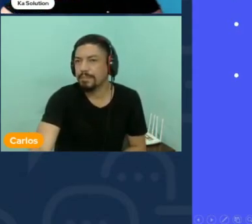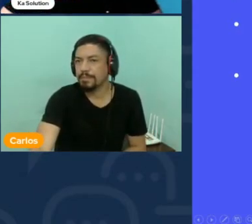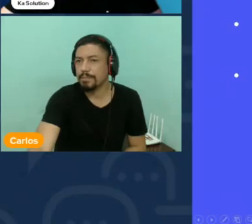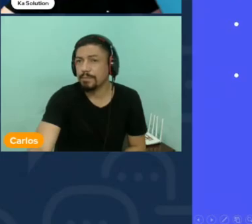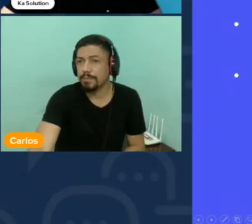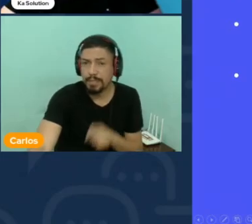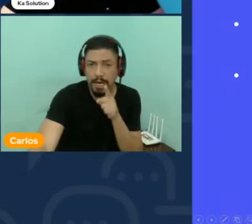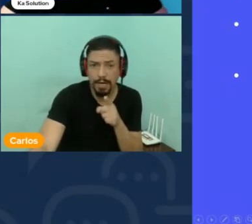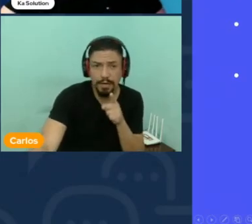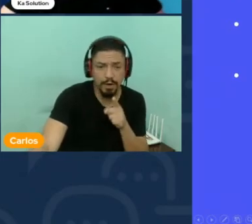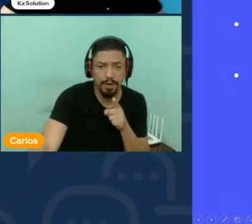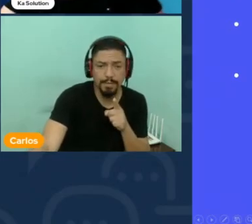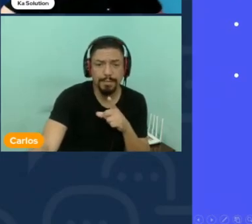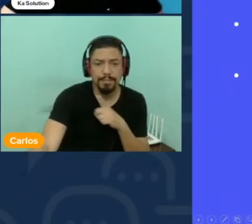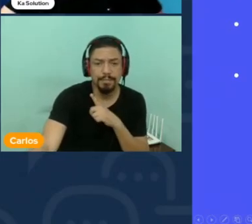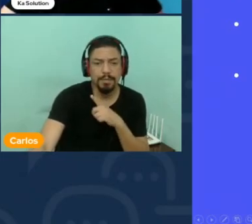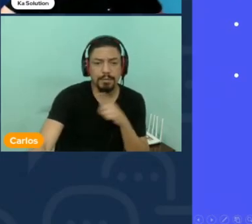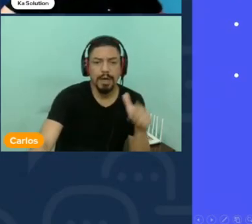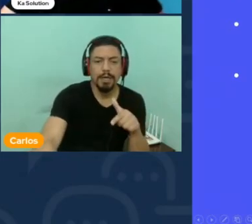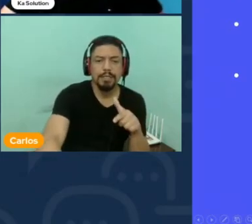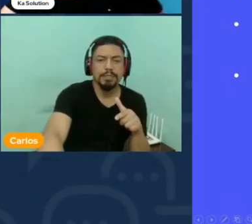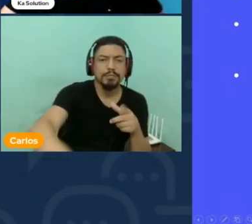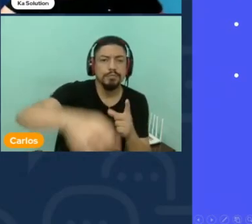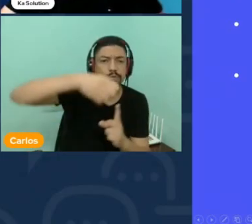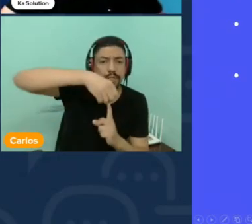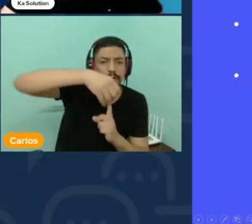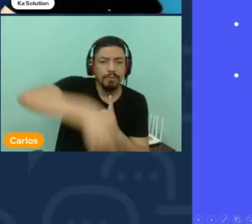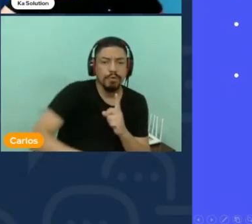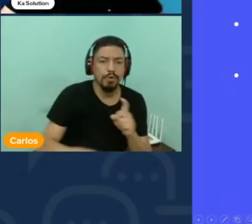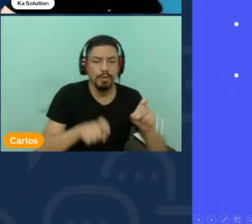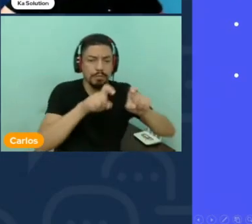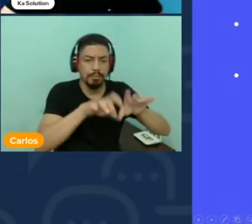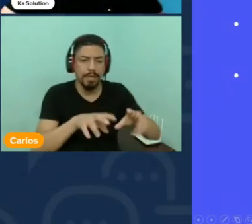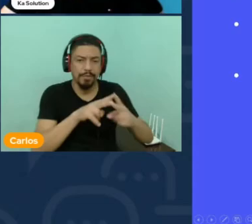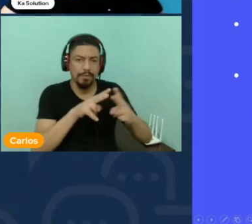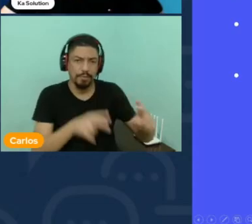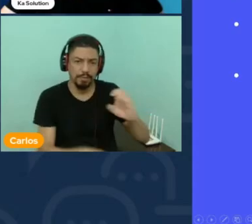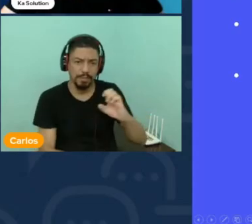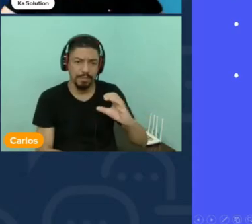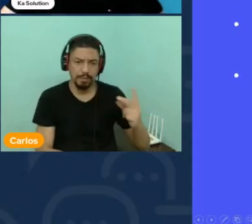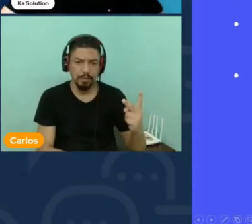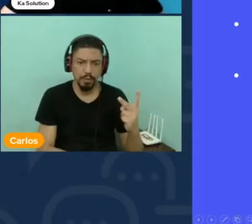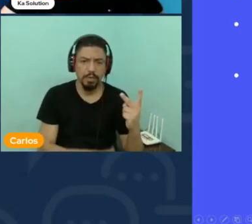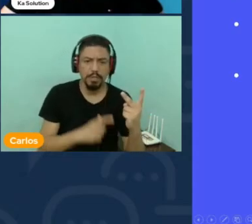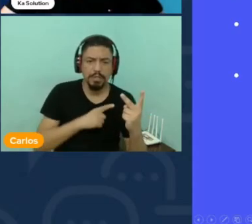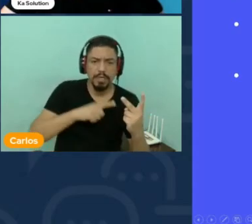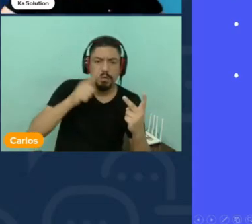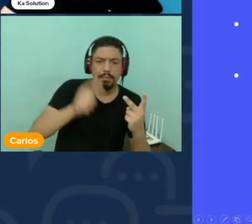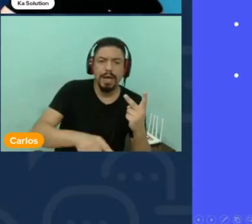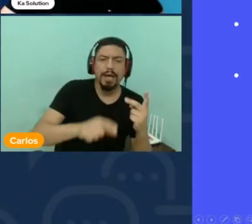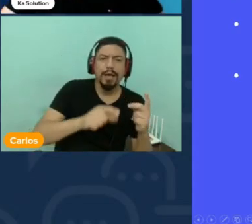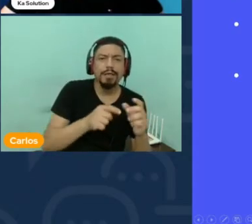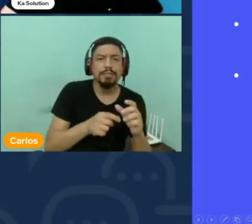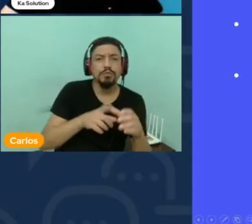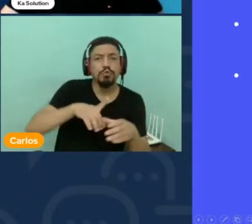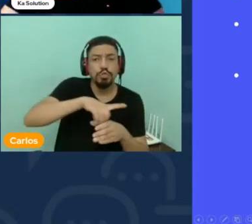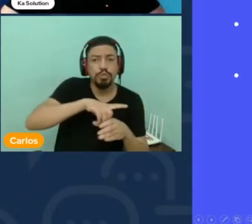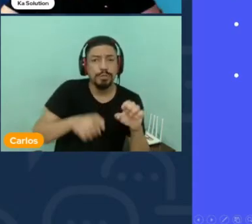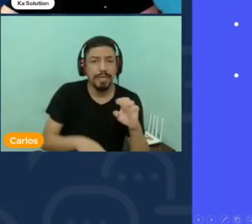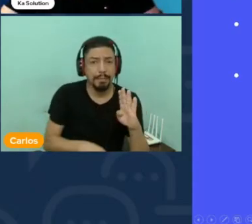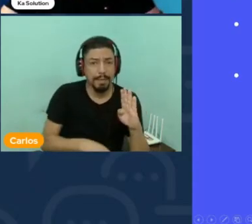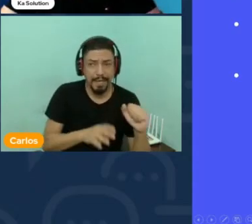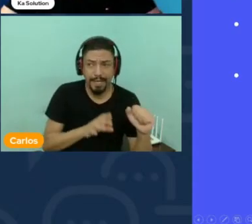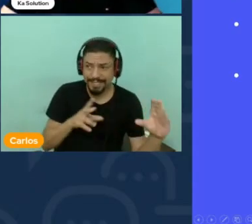Então aqui, pessoal, eu tenho os meus servidores, as minhas instâncias do EC2, e eu tenho os volumes do EBS anexado a